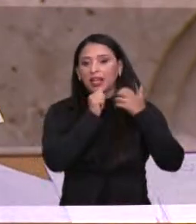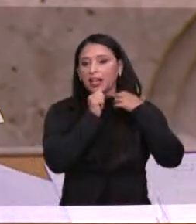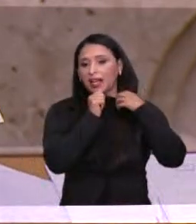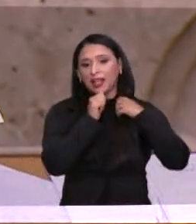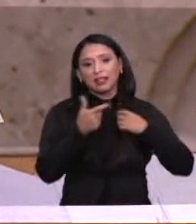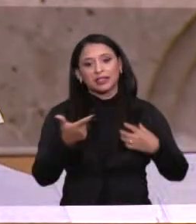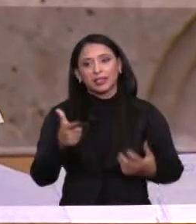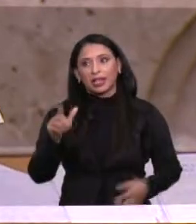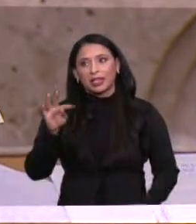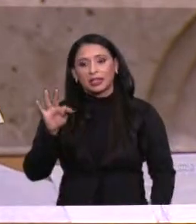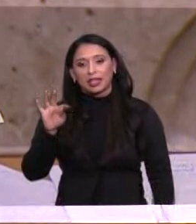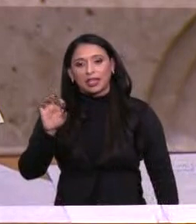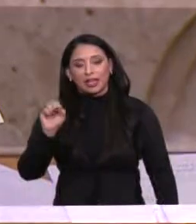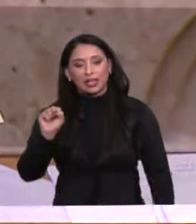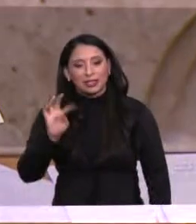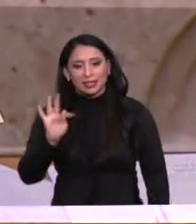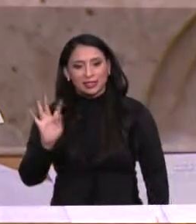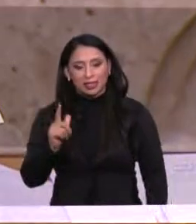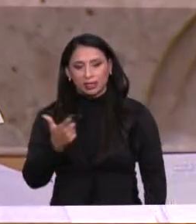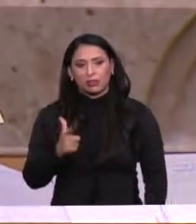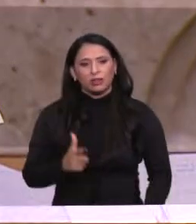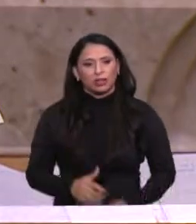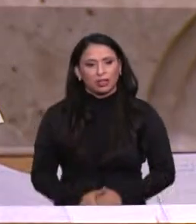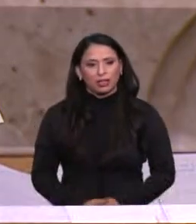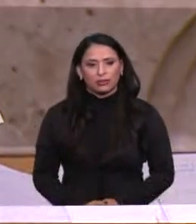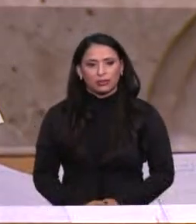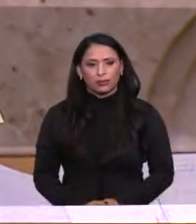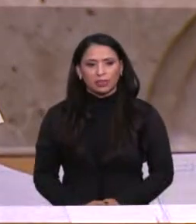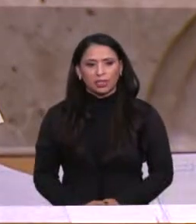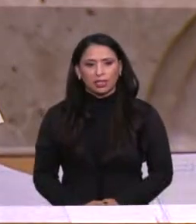poder com relação ao Tribunal Superior do Trabalho